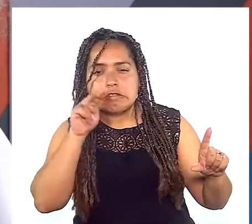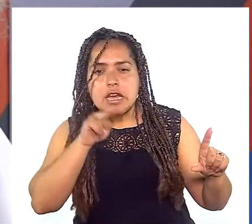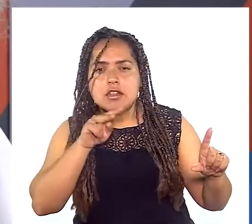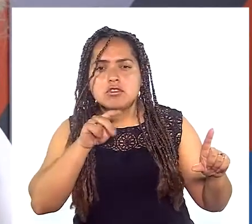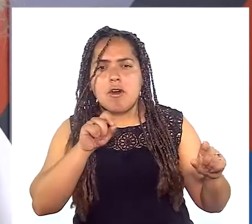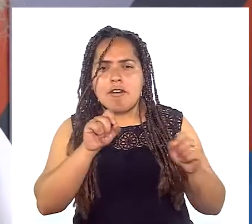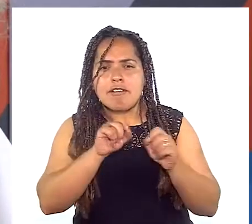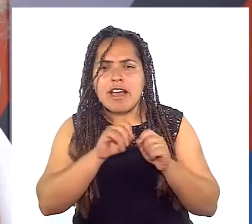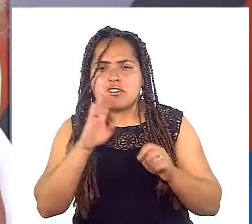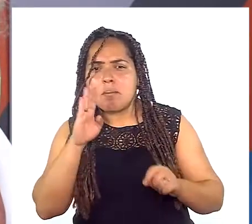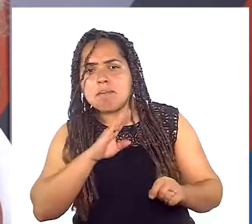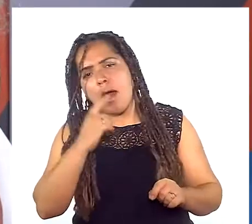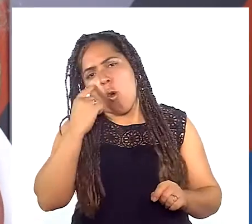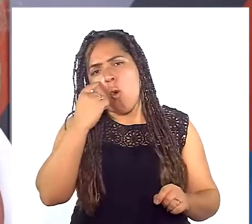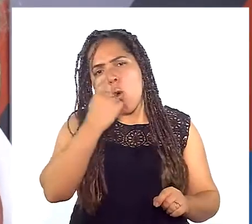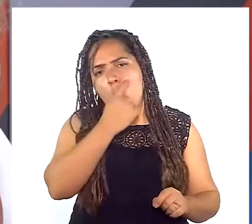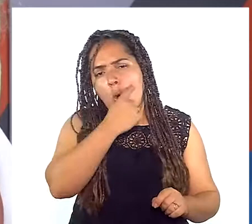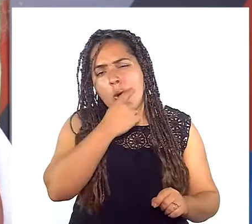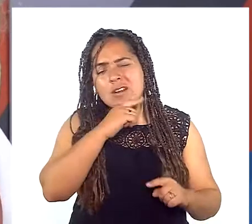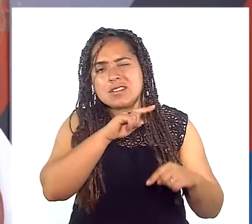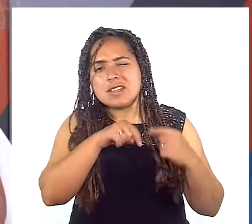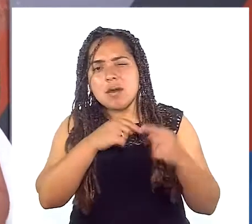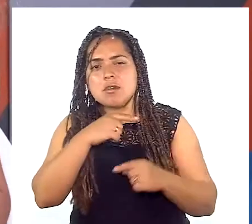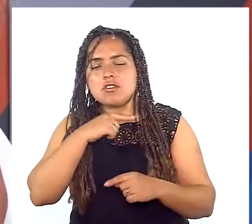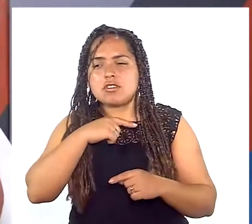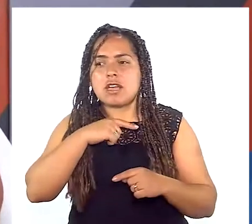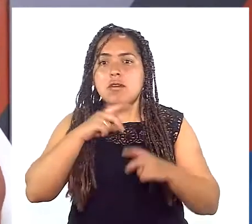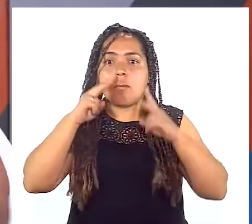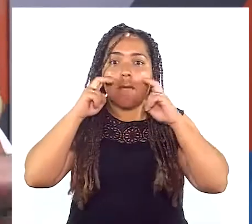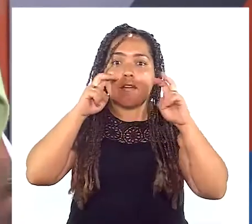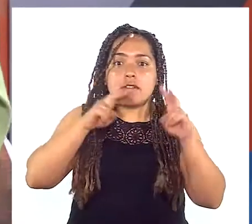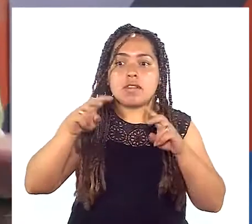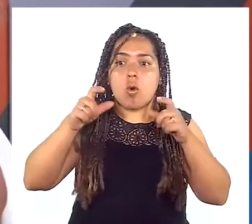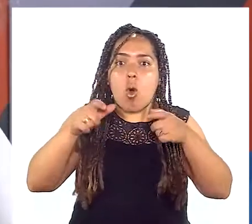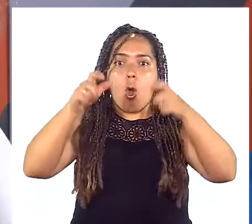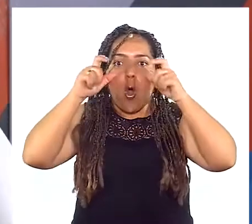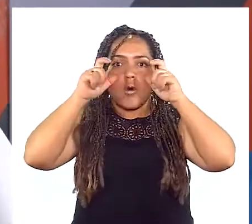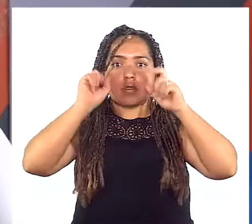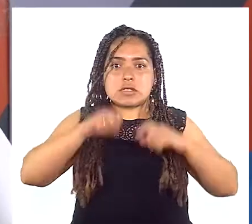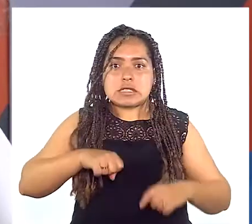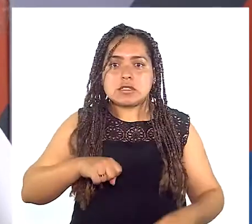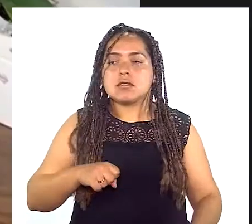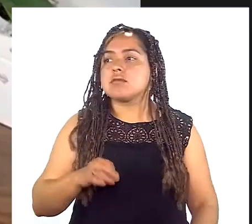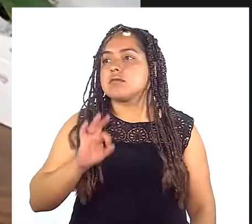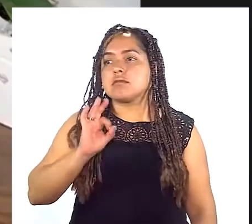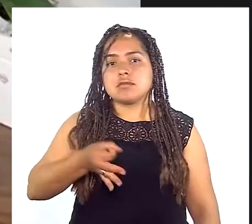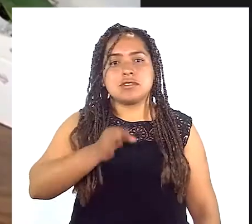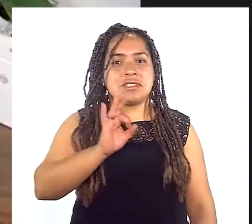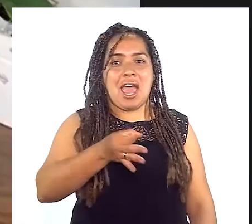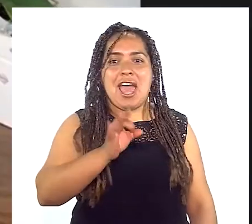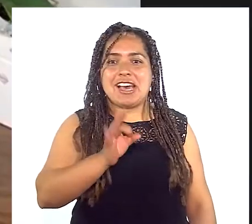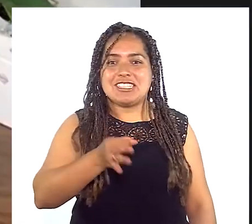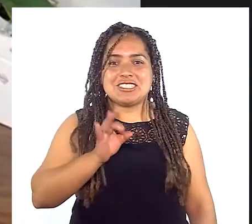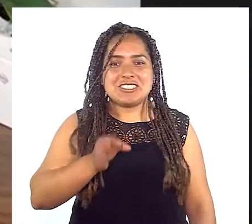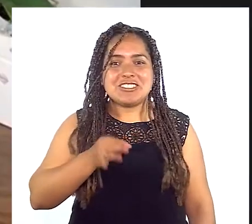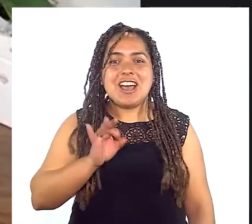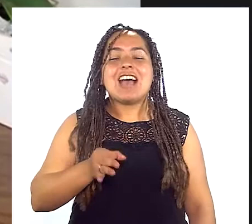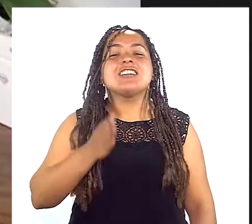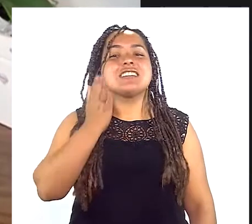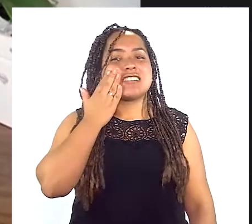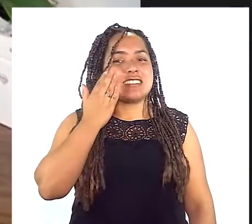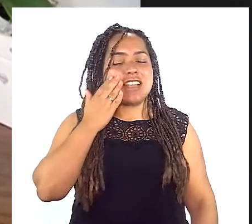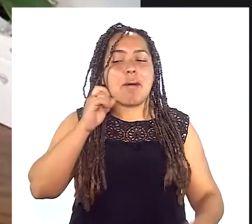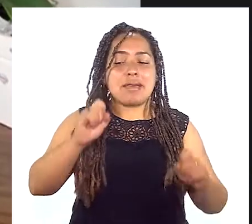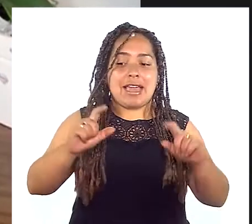faz mal aos olhos? A senhora acha que daqui a um tempo nós vamos ver uma geração de óculos? Sim, com certeza, né? A gente sabe